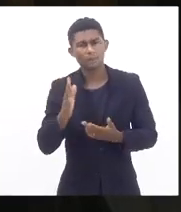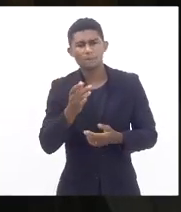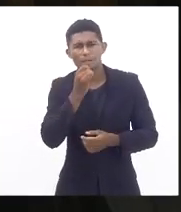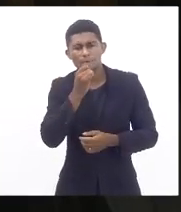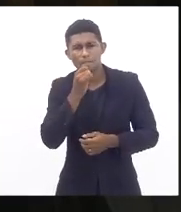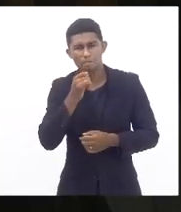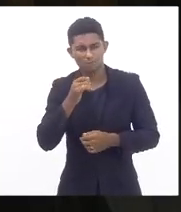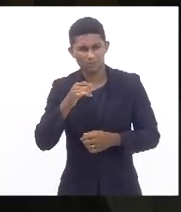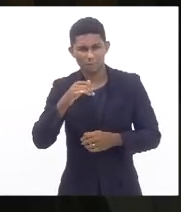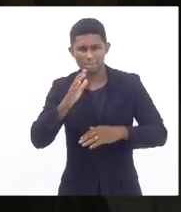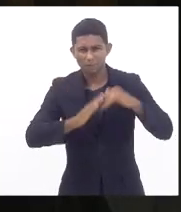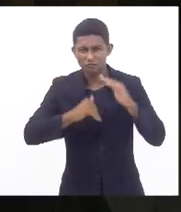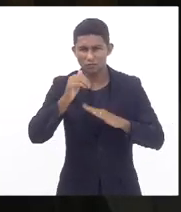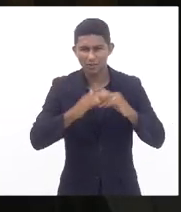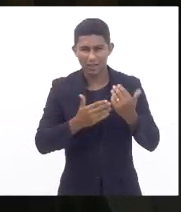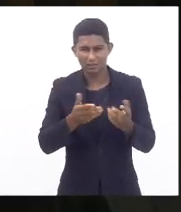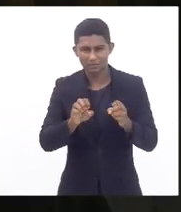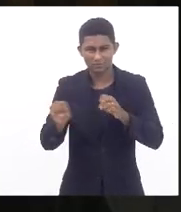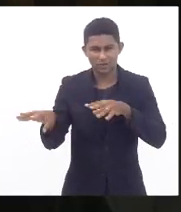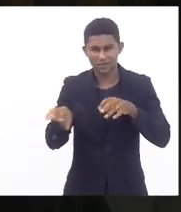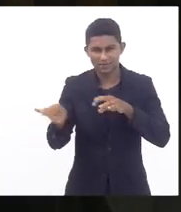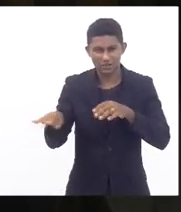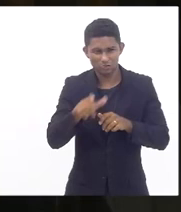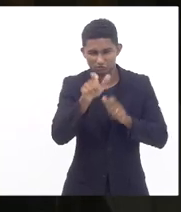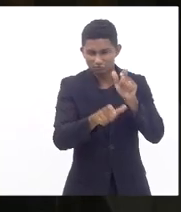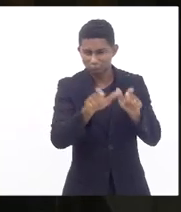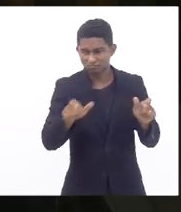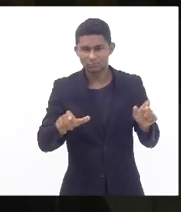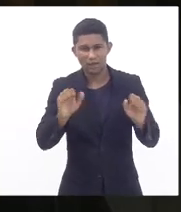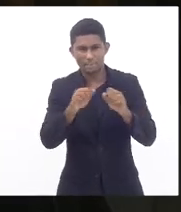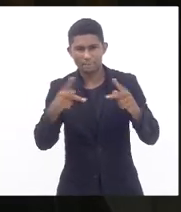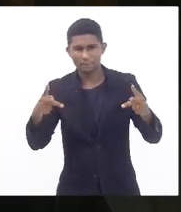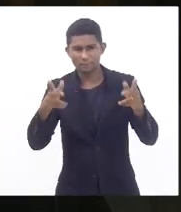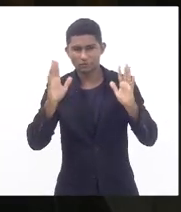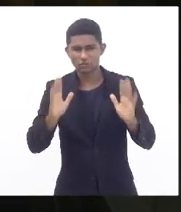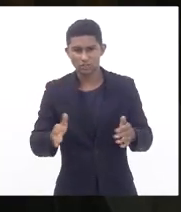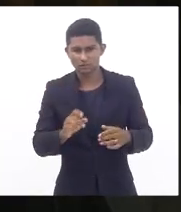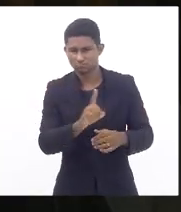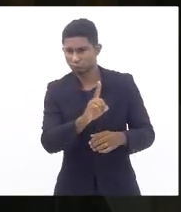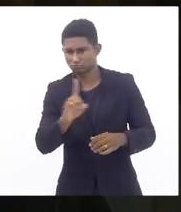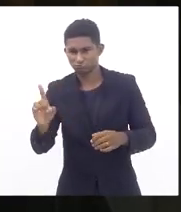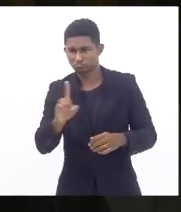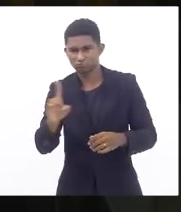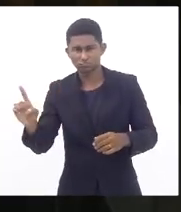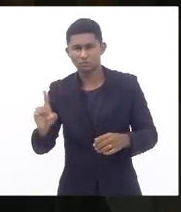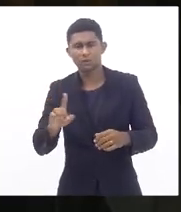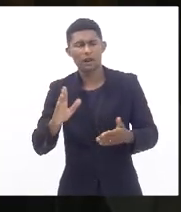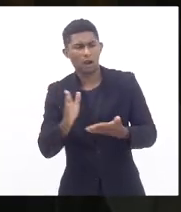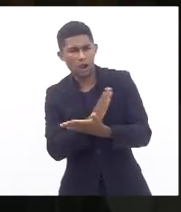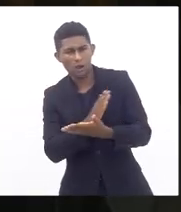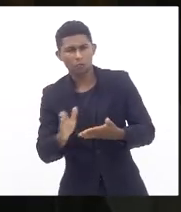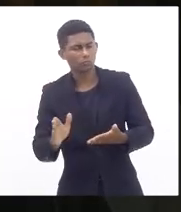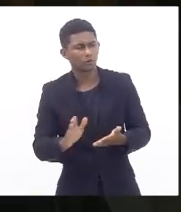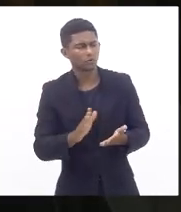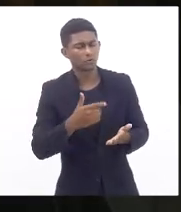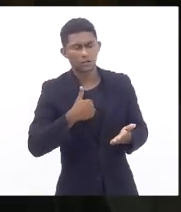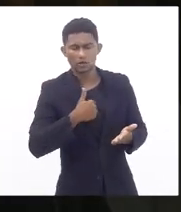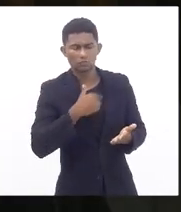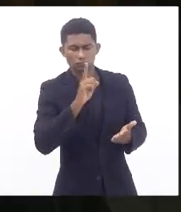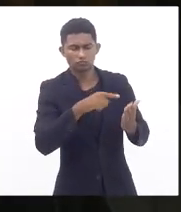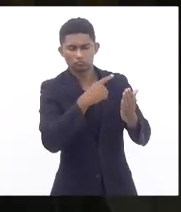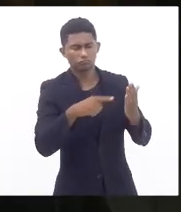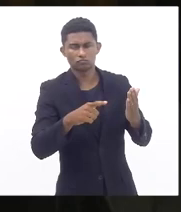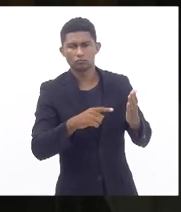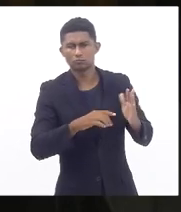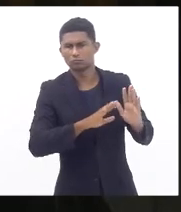que se aposentaram, contabilize só os que se exoneraram, nós estamos falando de